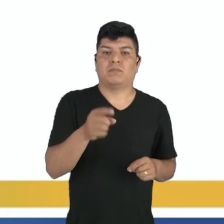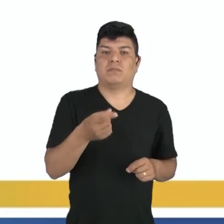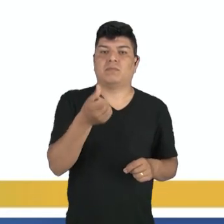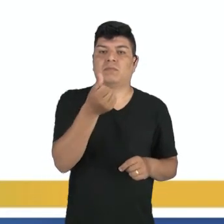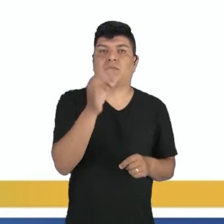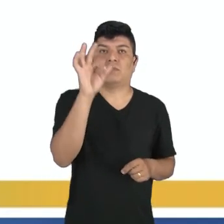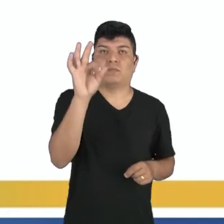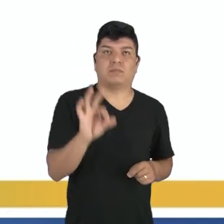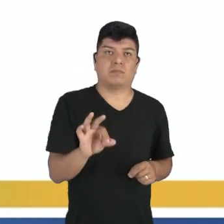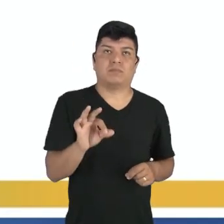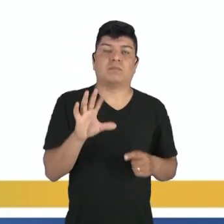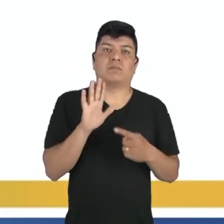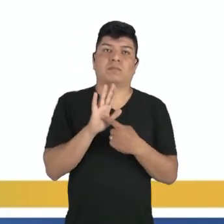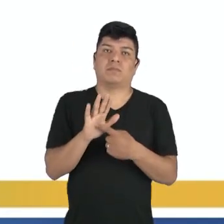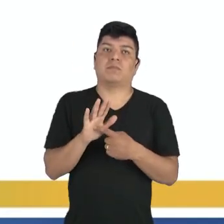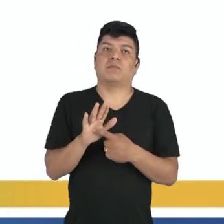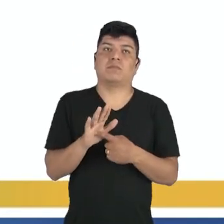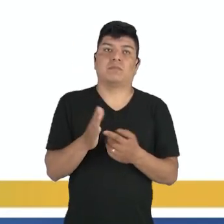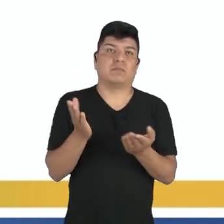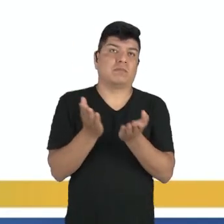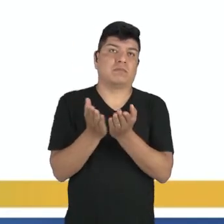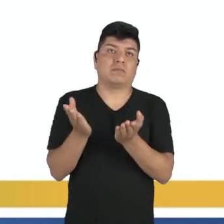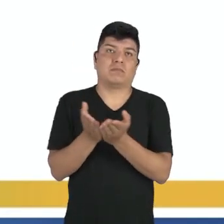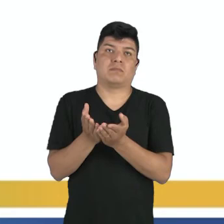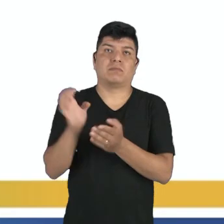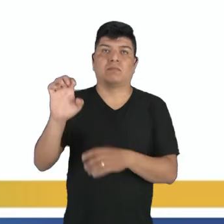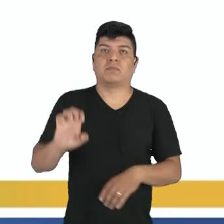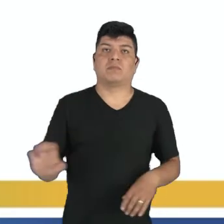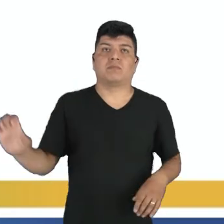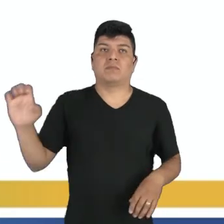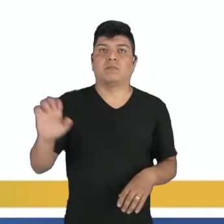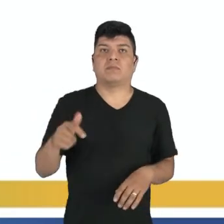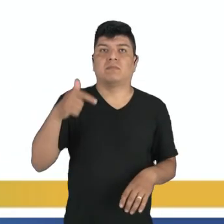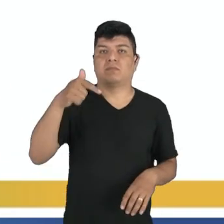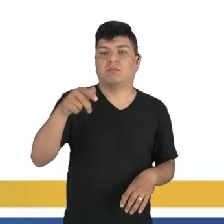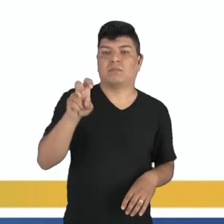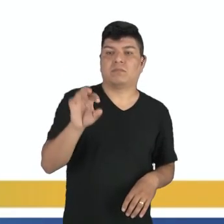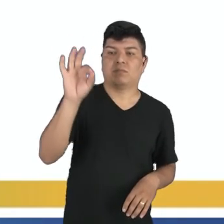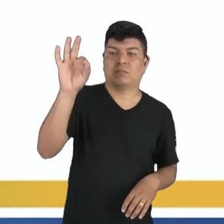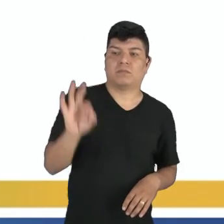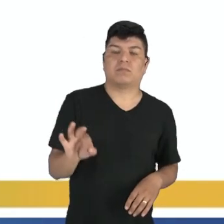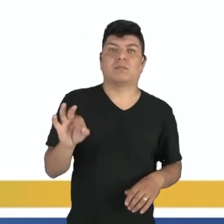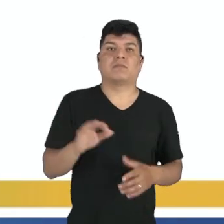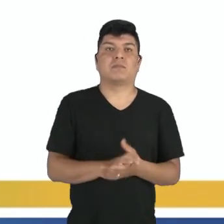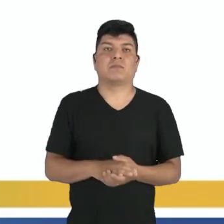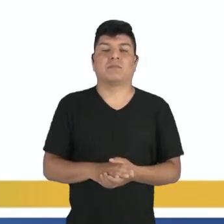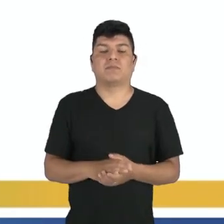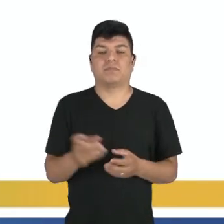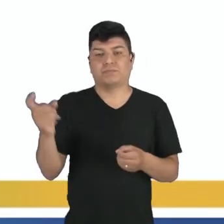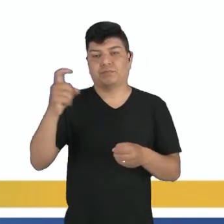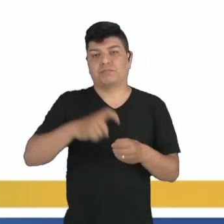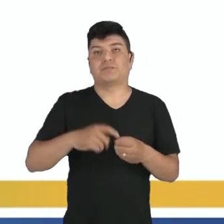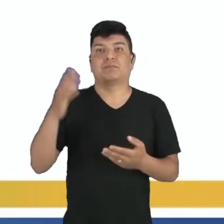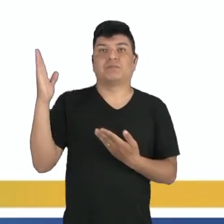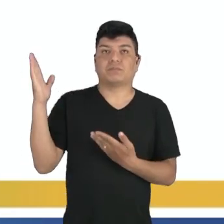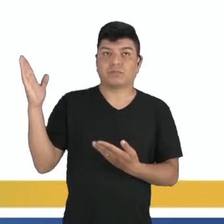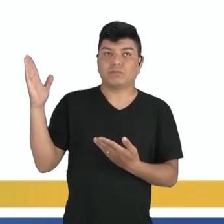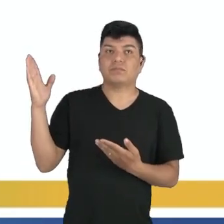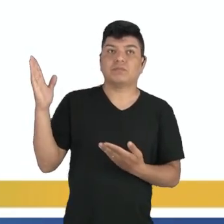por cento Lembrando que lá mostramos que que no cristianismo na Europa 75 por cento voltando aqui então